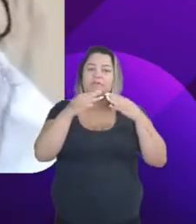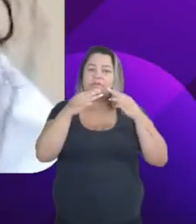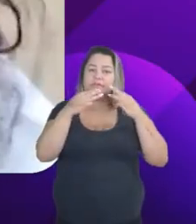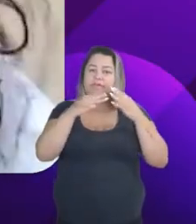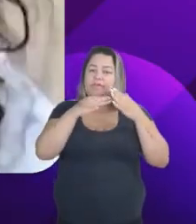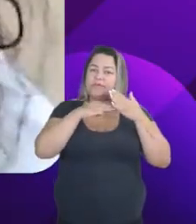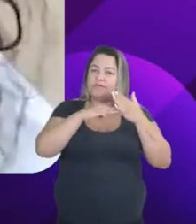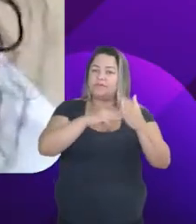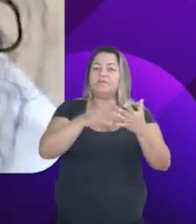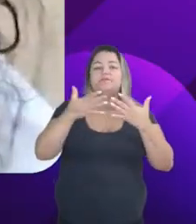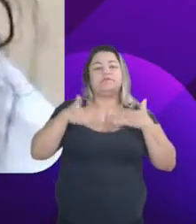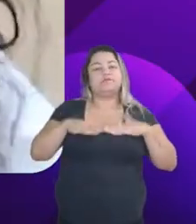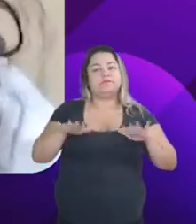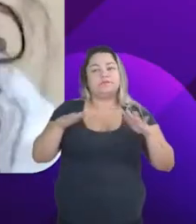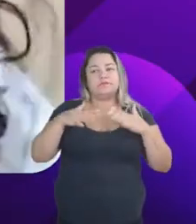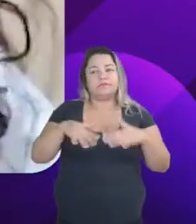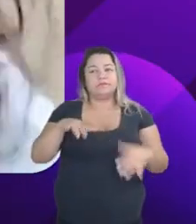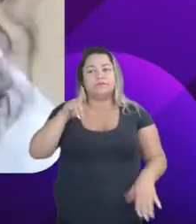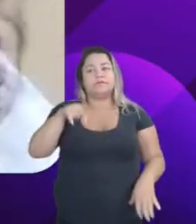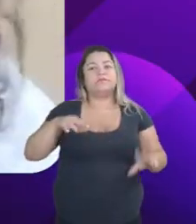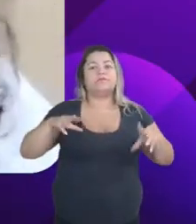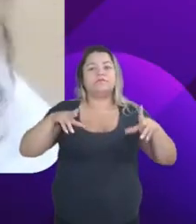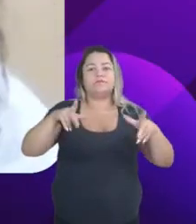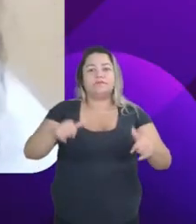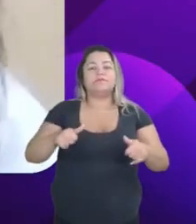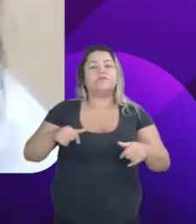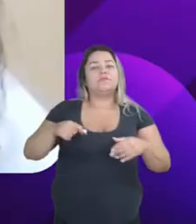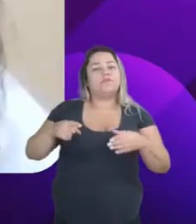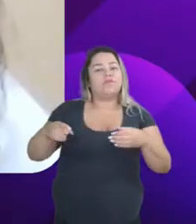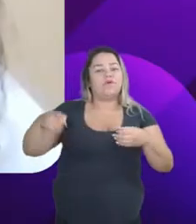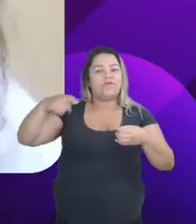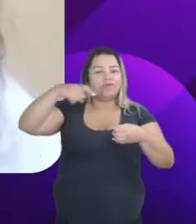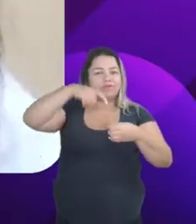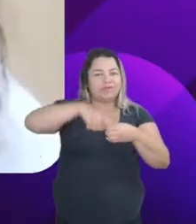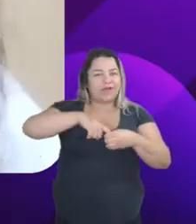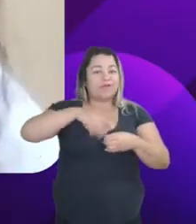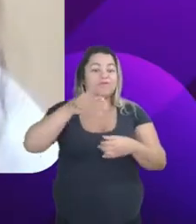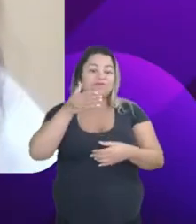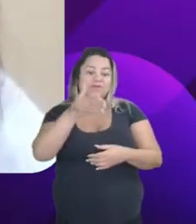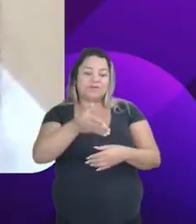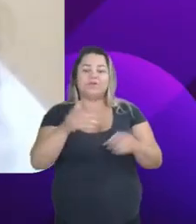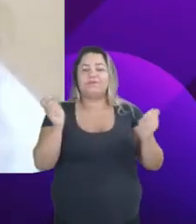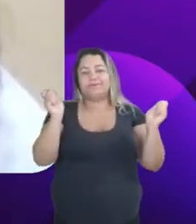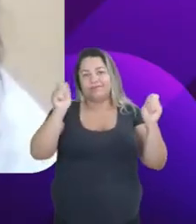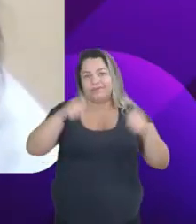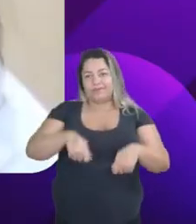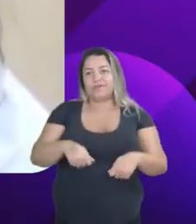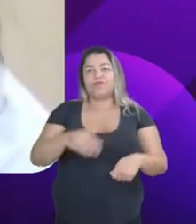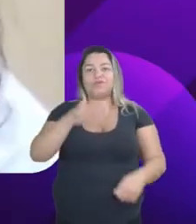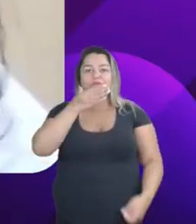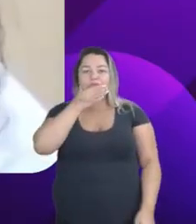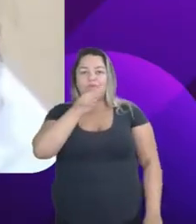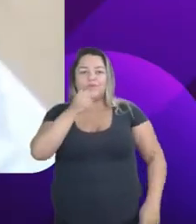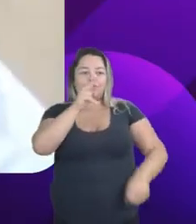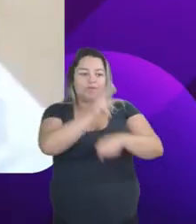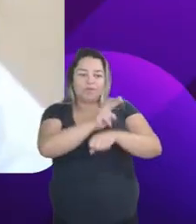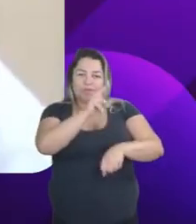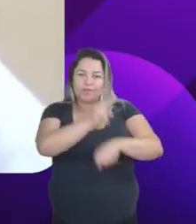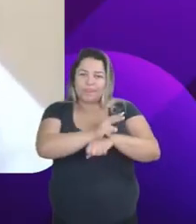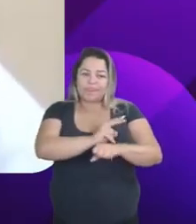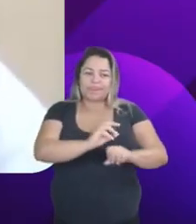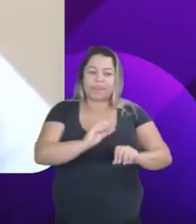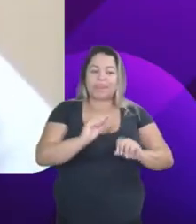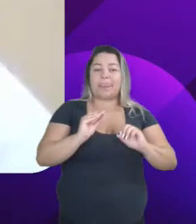é: fiquem tranquilos, elas todas vão atrás de vocês, porque elas precisam de um homem para proteger